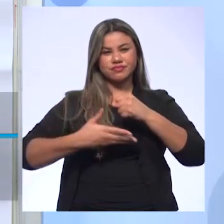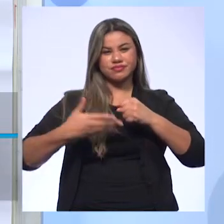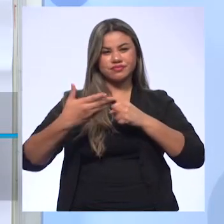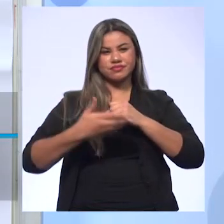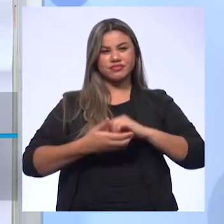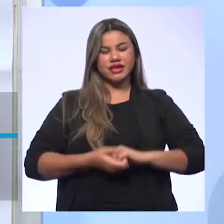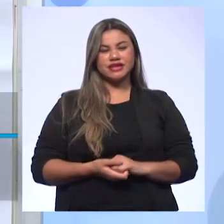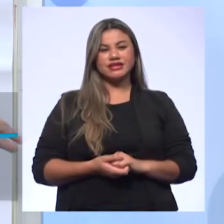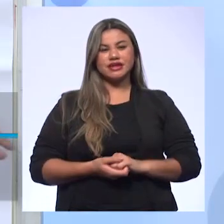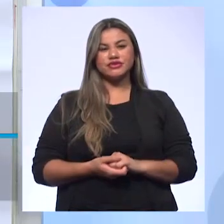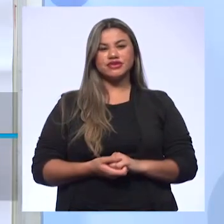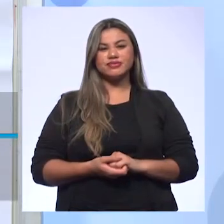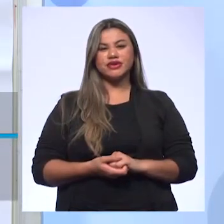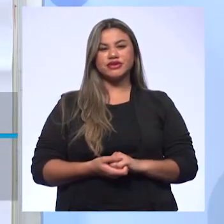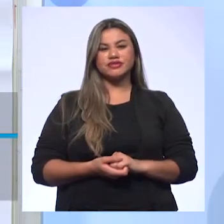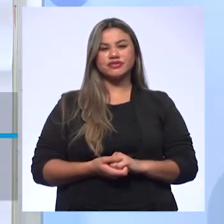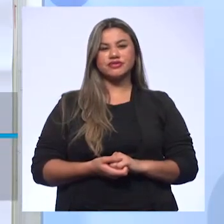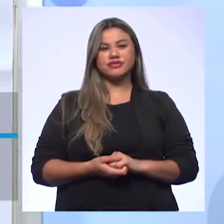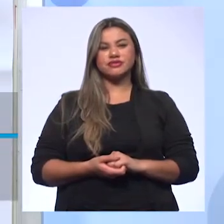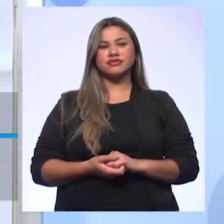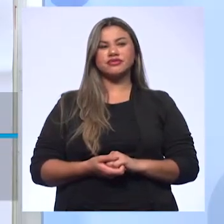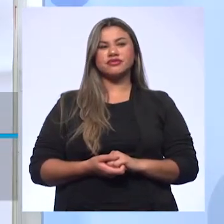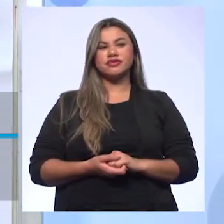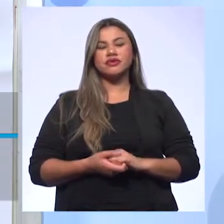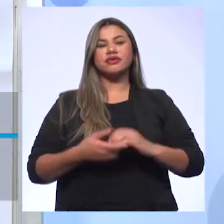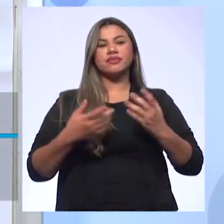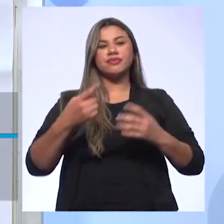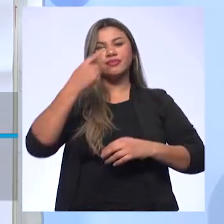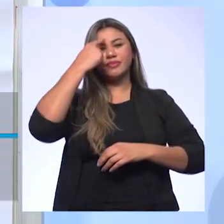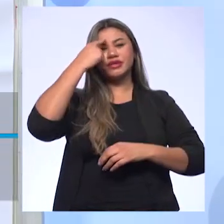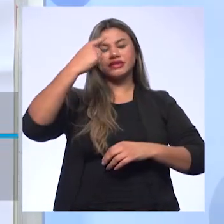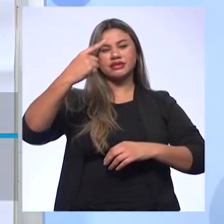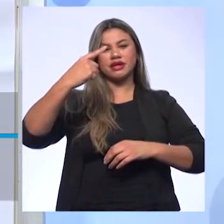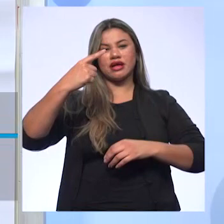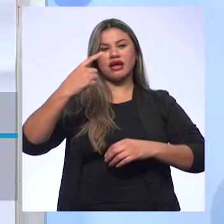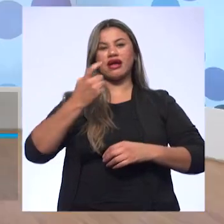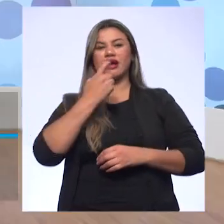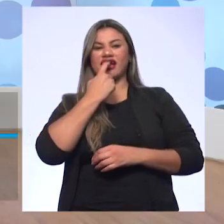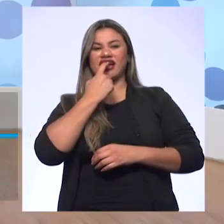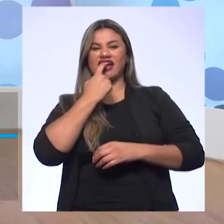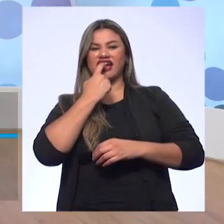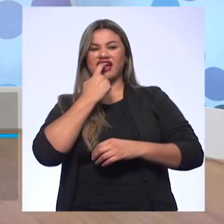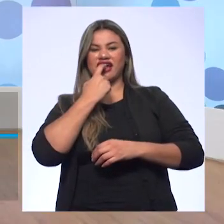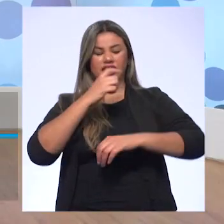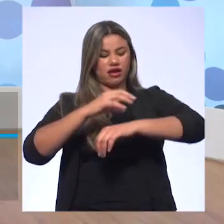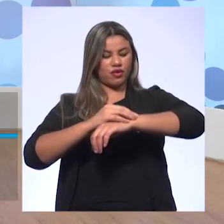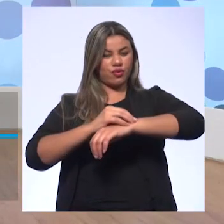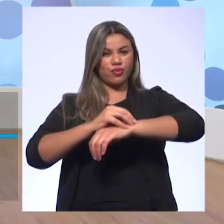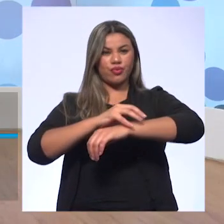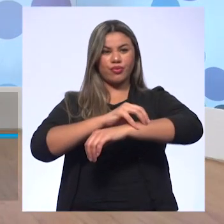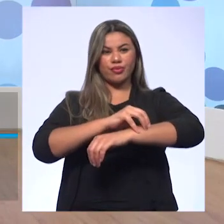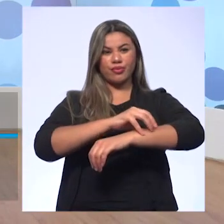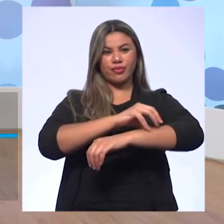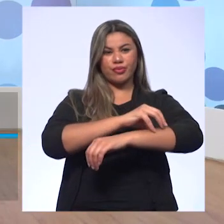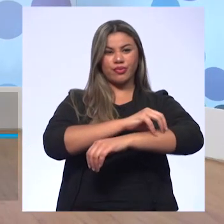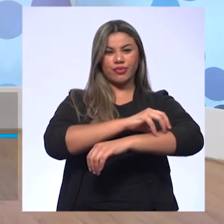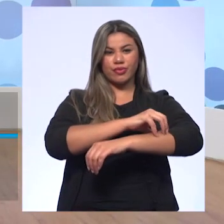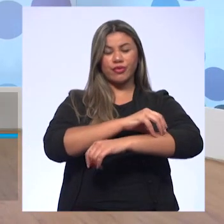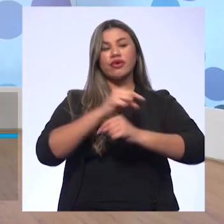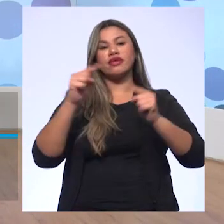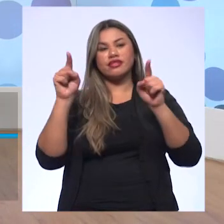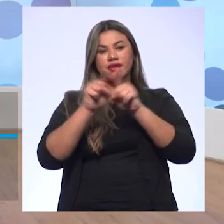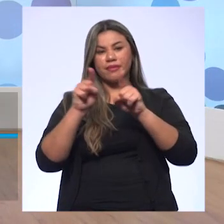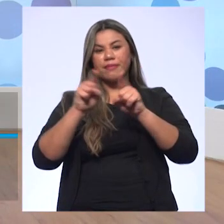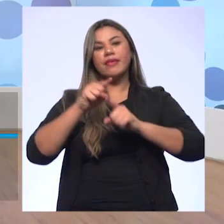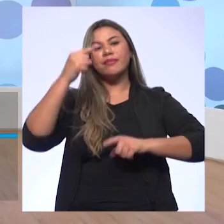Que nada mais é do que os músculos. É pensar na parte esquelética, nos ossos, né? Sim. E é pensar no cérebro,